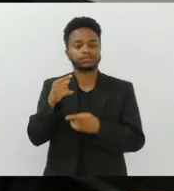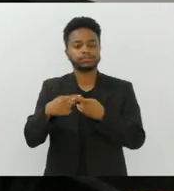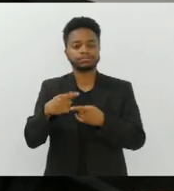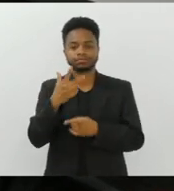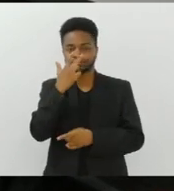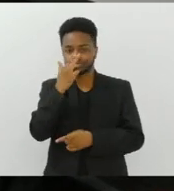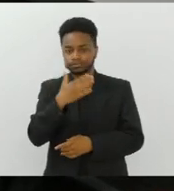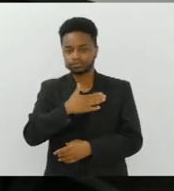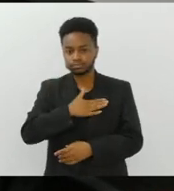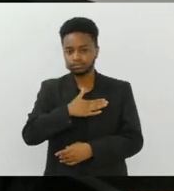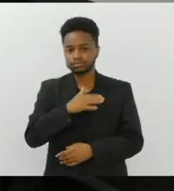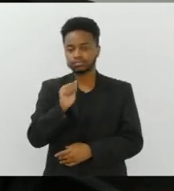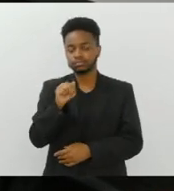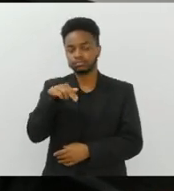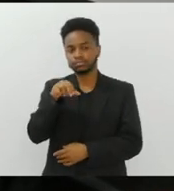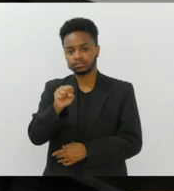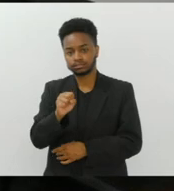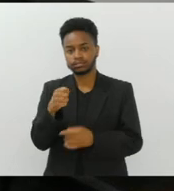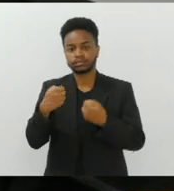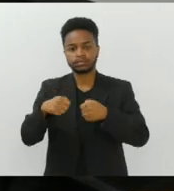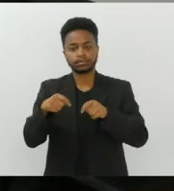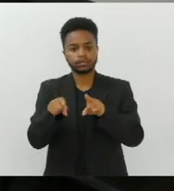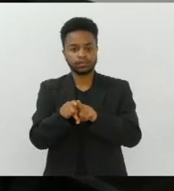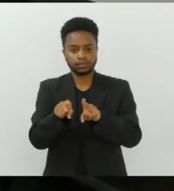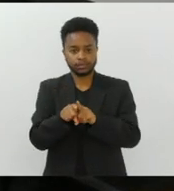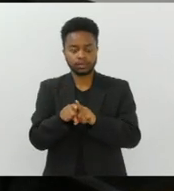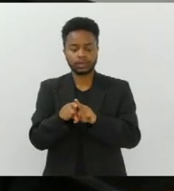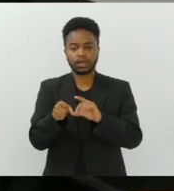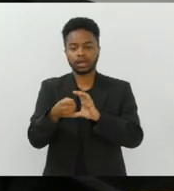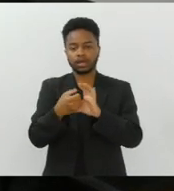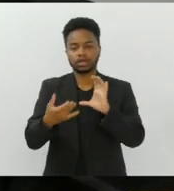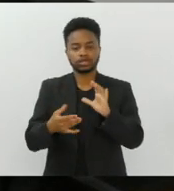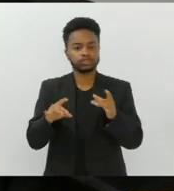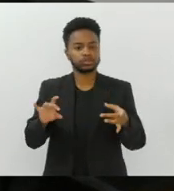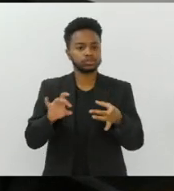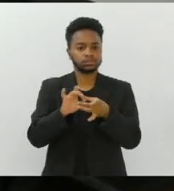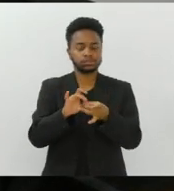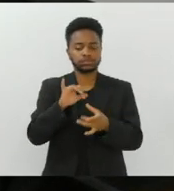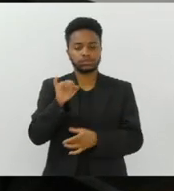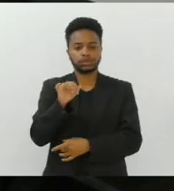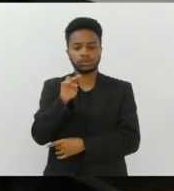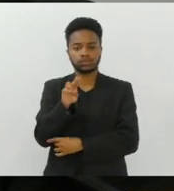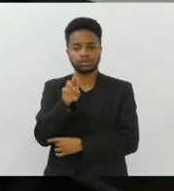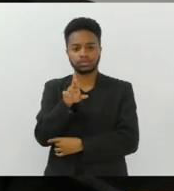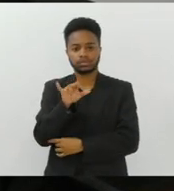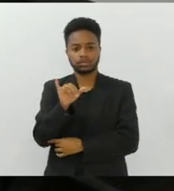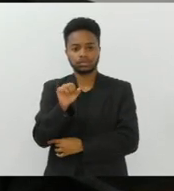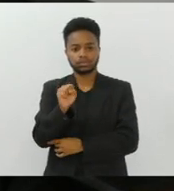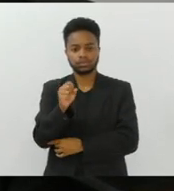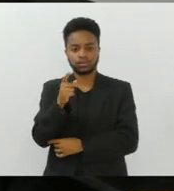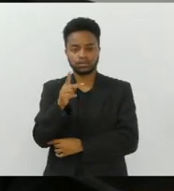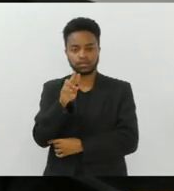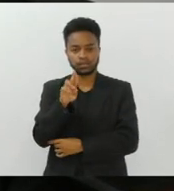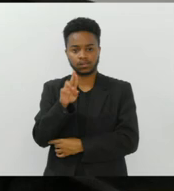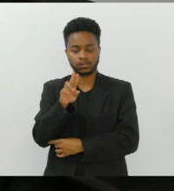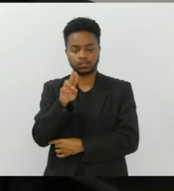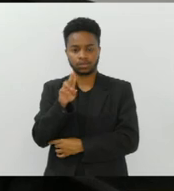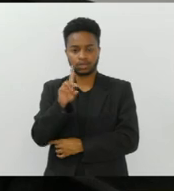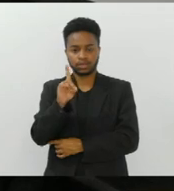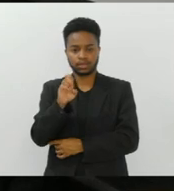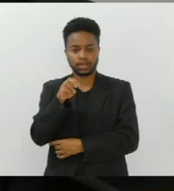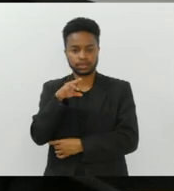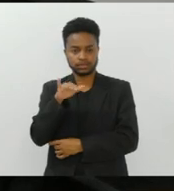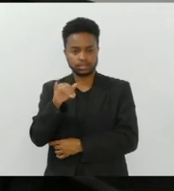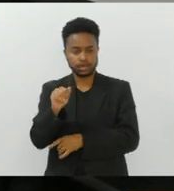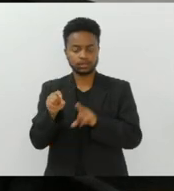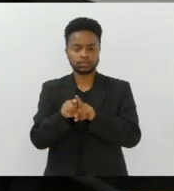parece, a ANS precisa alcançar também esse aspecto da jurisprudência. A Defensoria Pública também tem